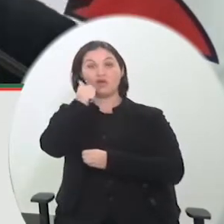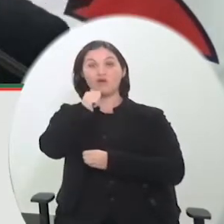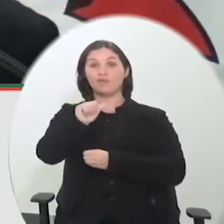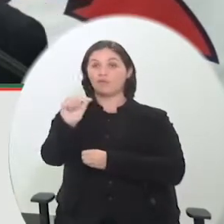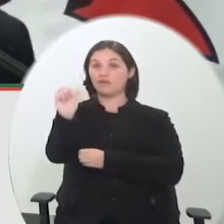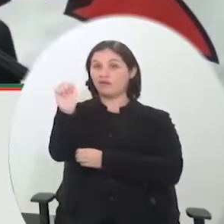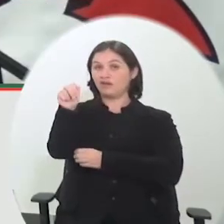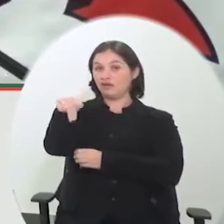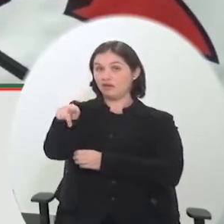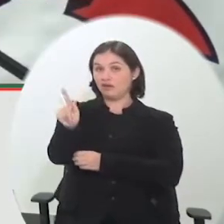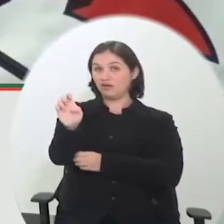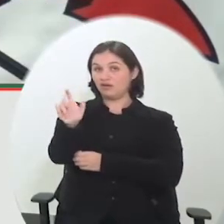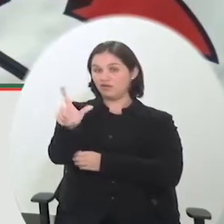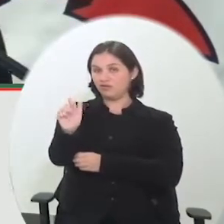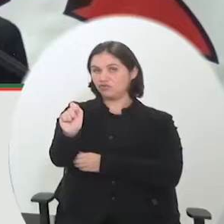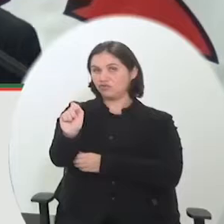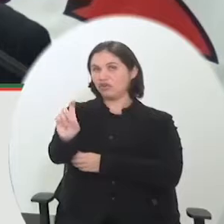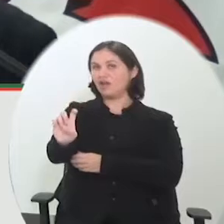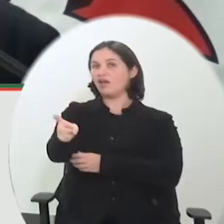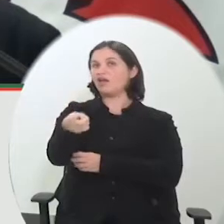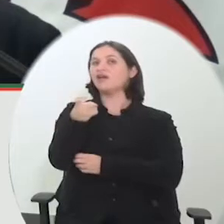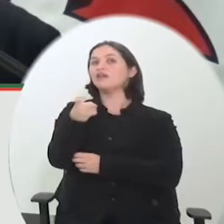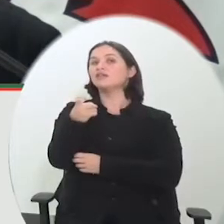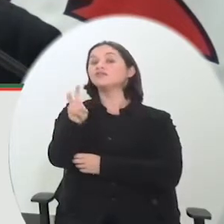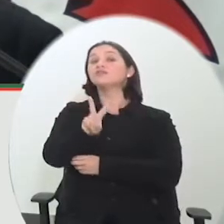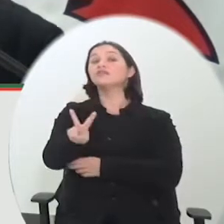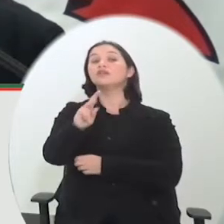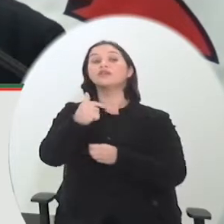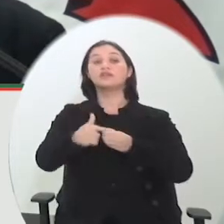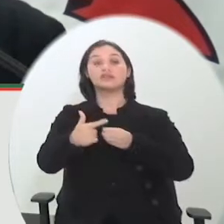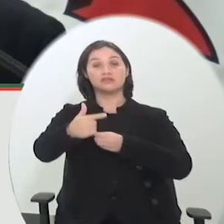Melo, ex-vereadora do município de Criciúma,